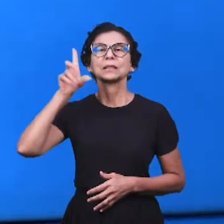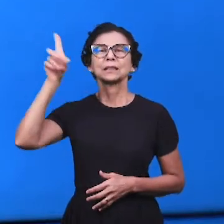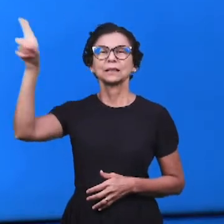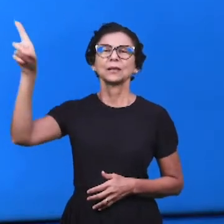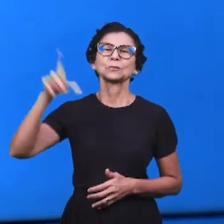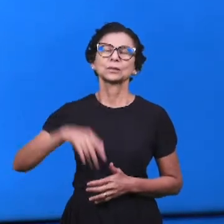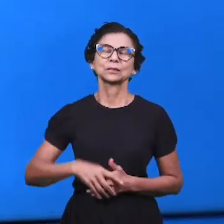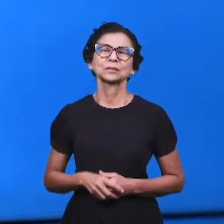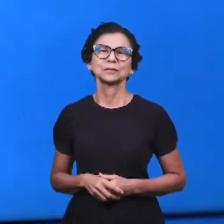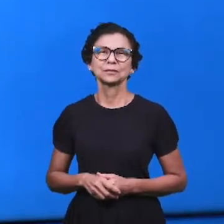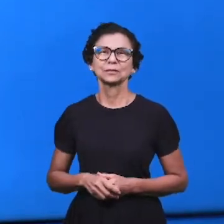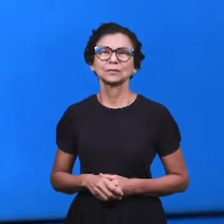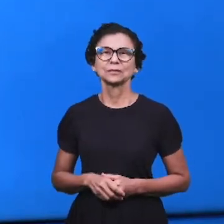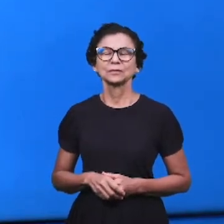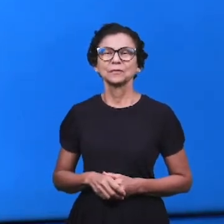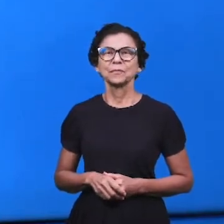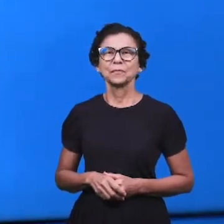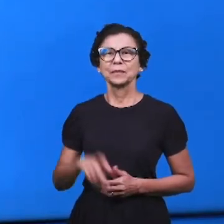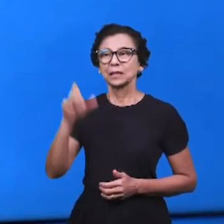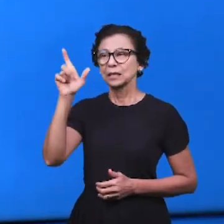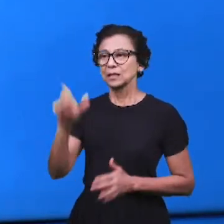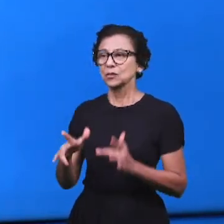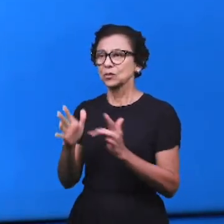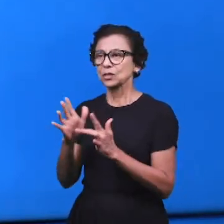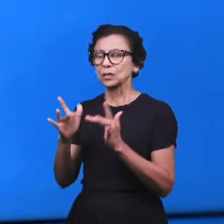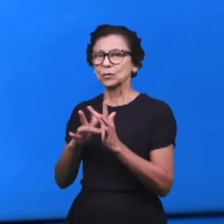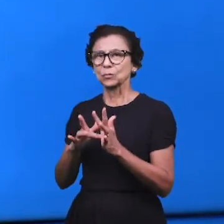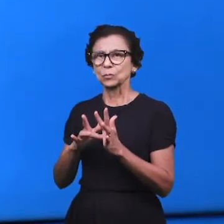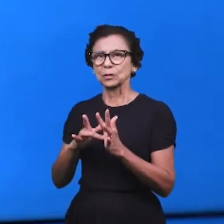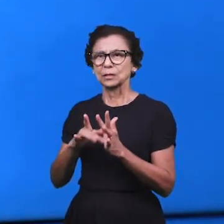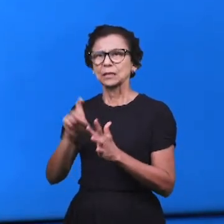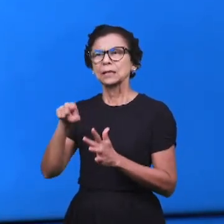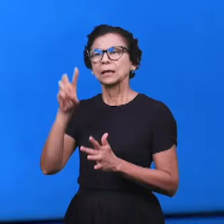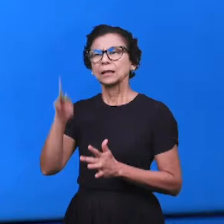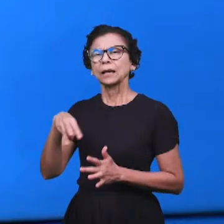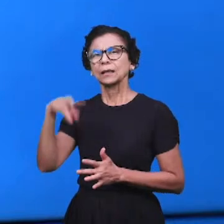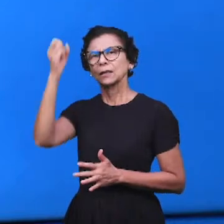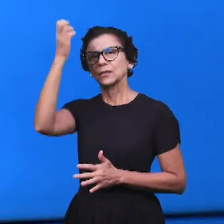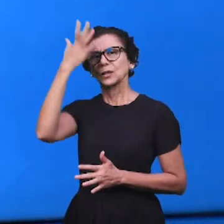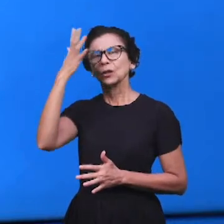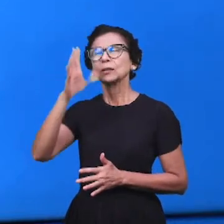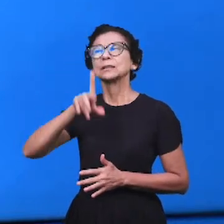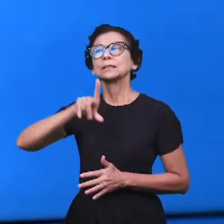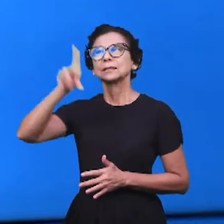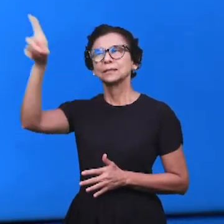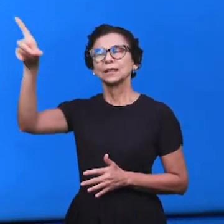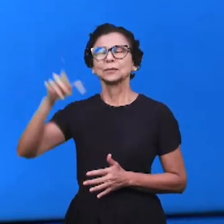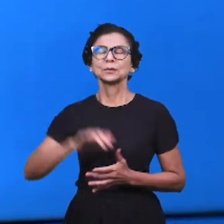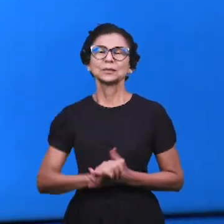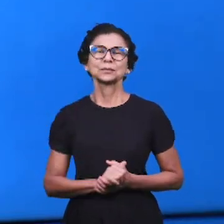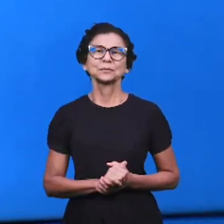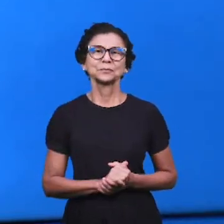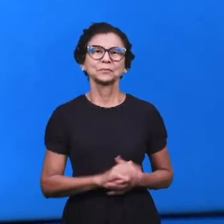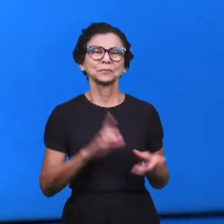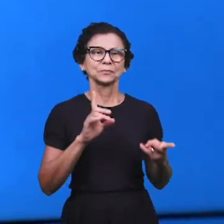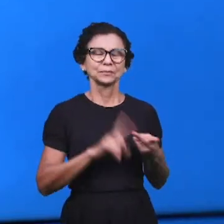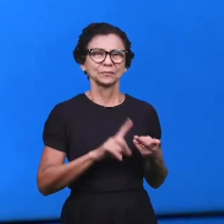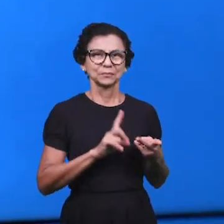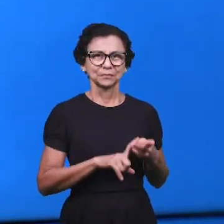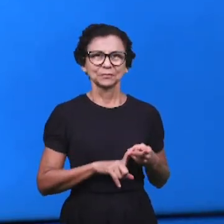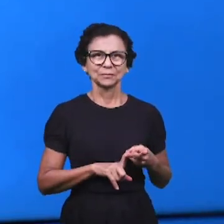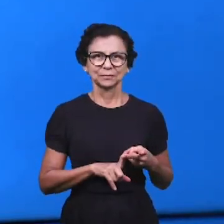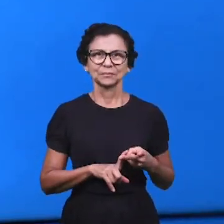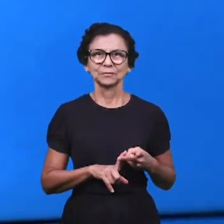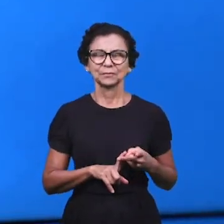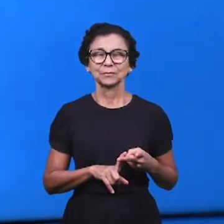E ele entendeu direitinho ali que ele falou corretamente ali, né? Também o Heitor Ramos, também lá de Abadia dos Dourados, respondeu muito